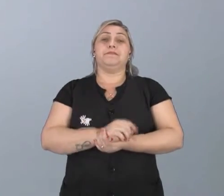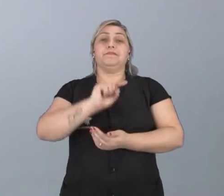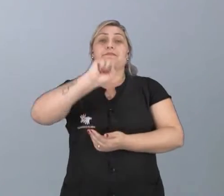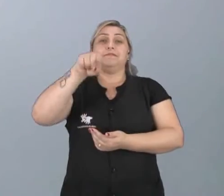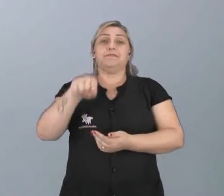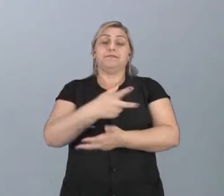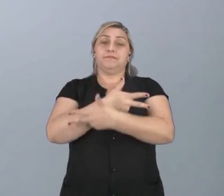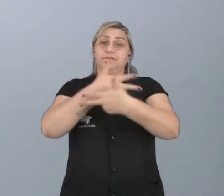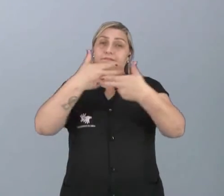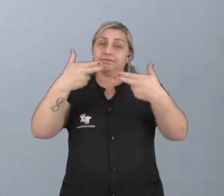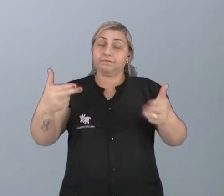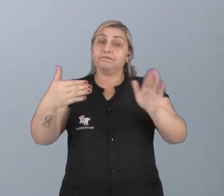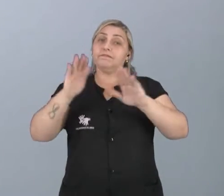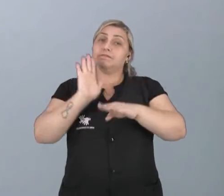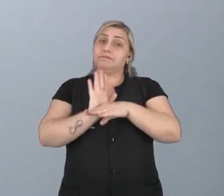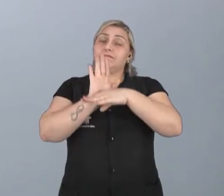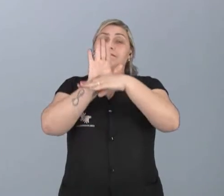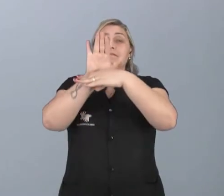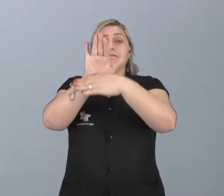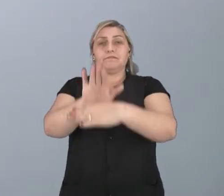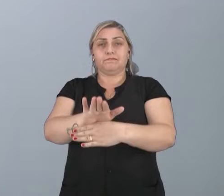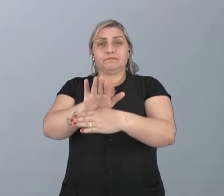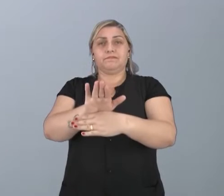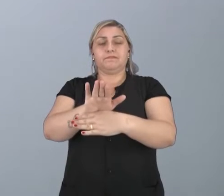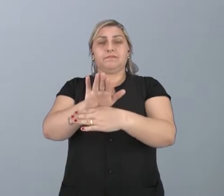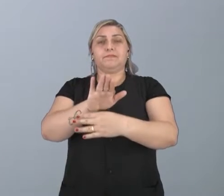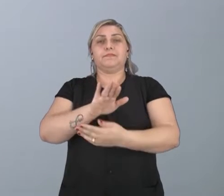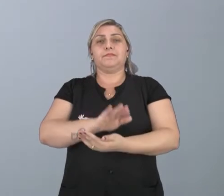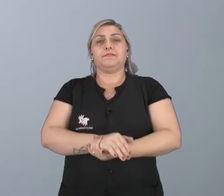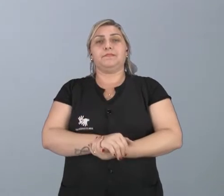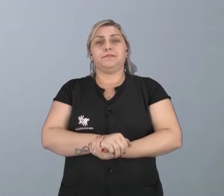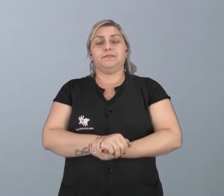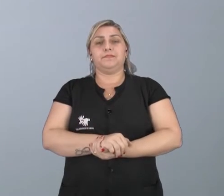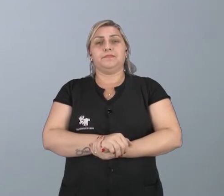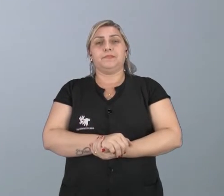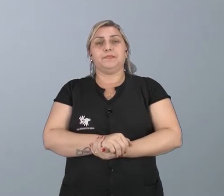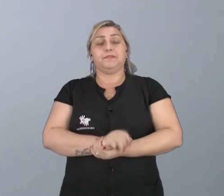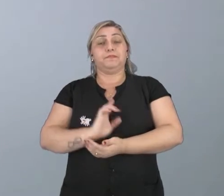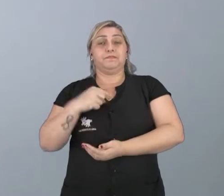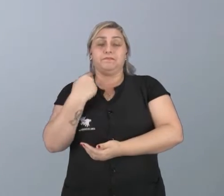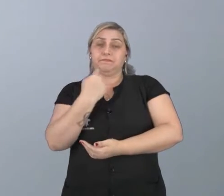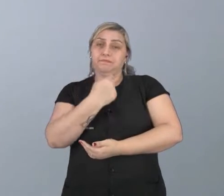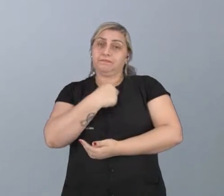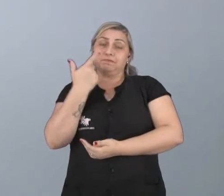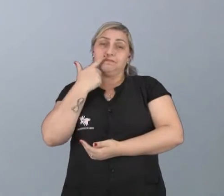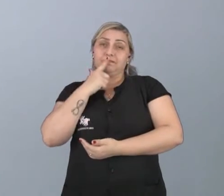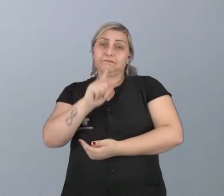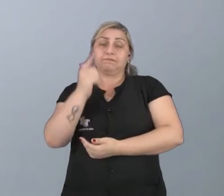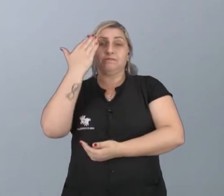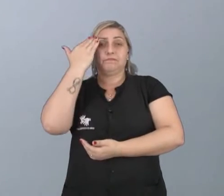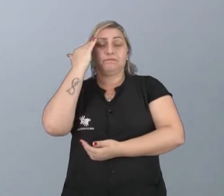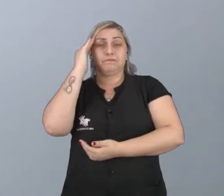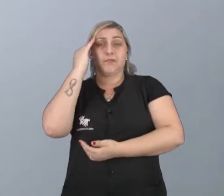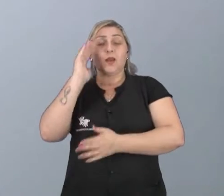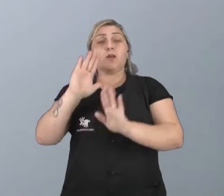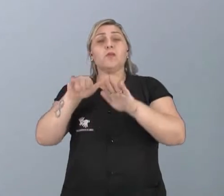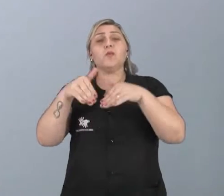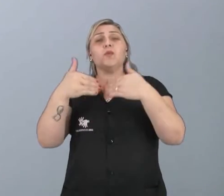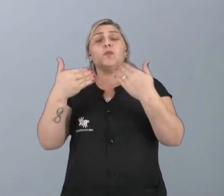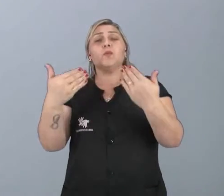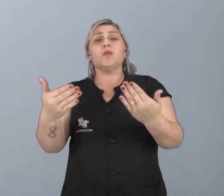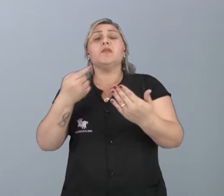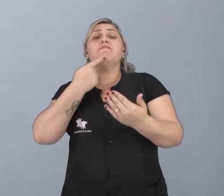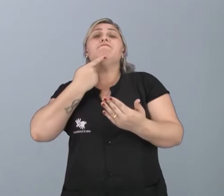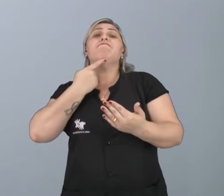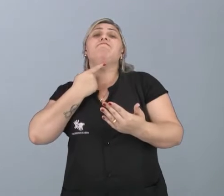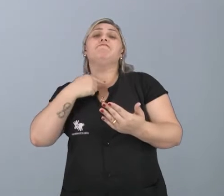de pontuação contribuem para que a gente consiga compreender qual a intenção